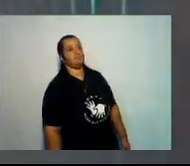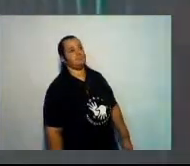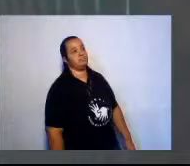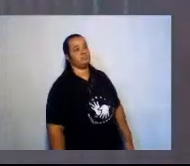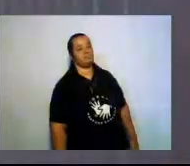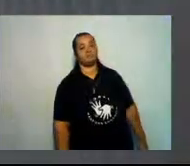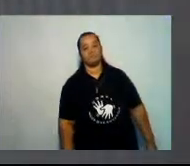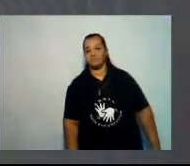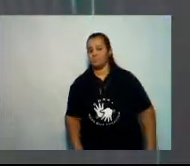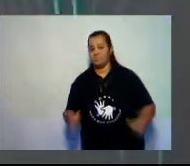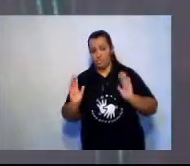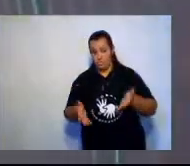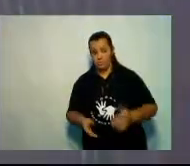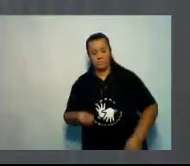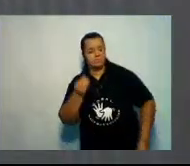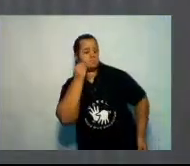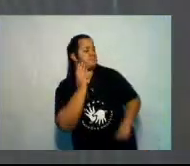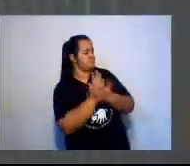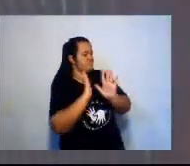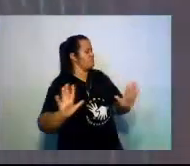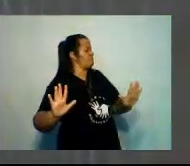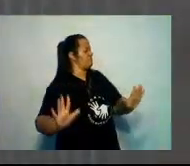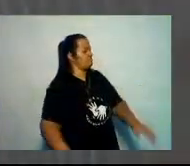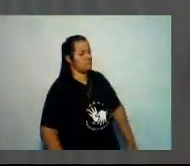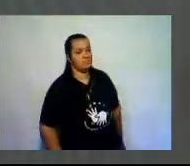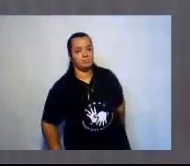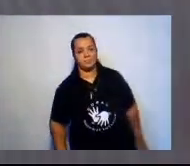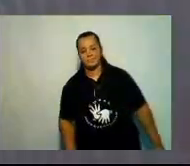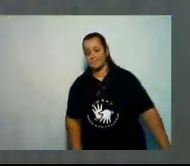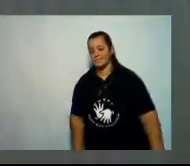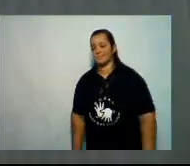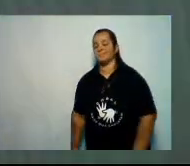Hoje eu te beijo e pronto.